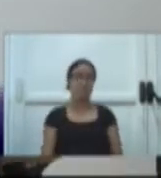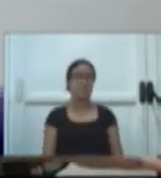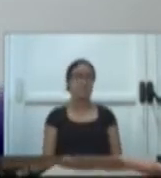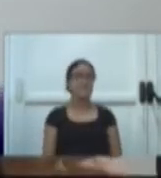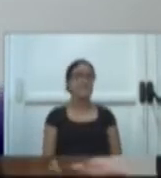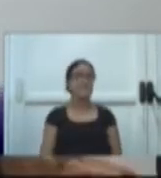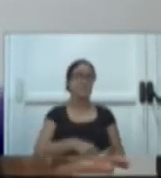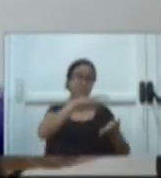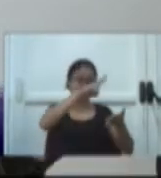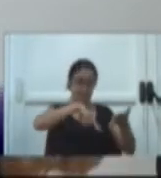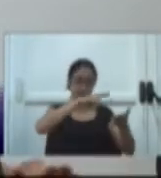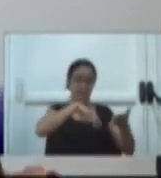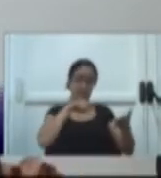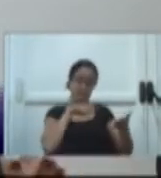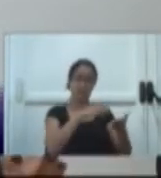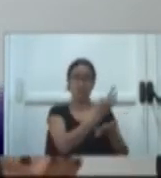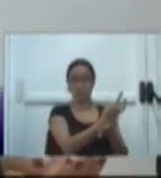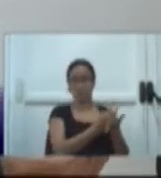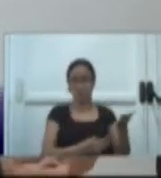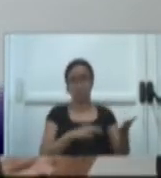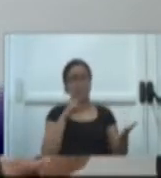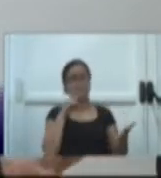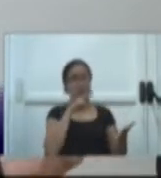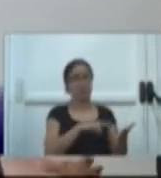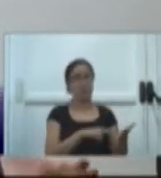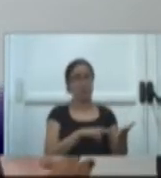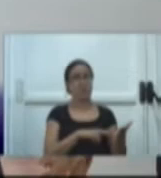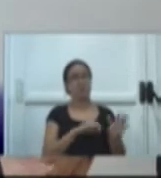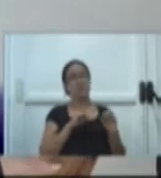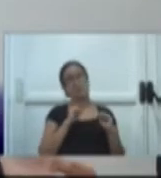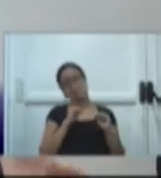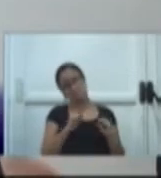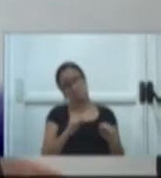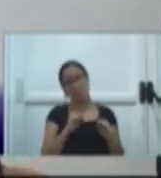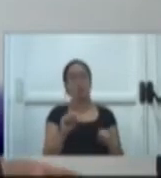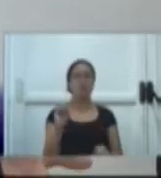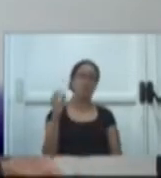doutora Mayra e o doutor Júlio, mas eu vi nesse texto que pode ter